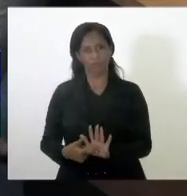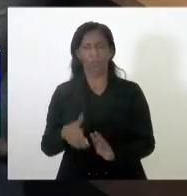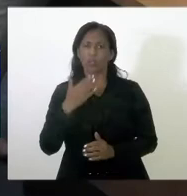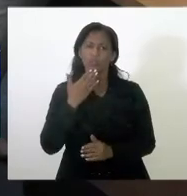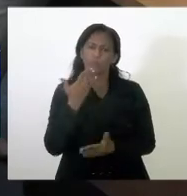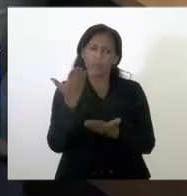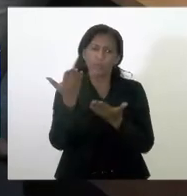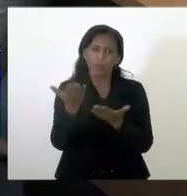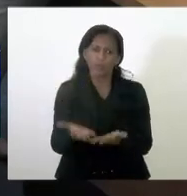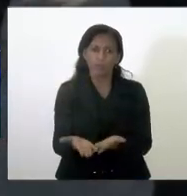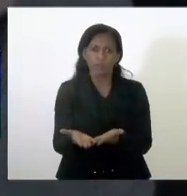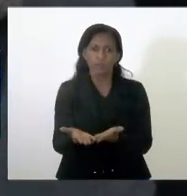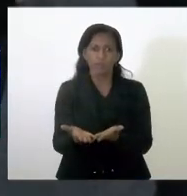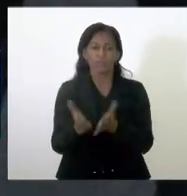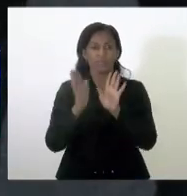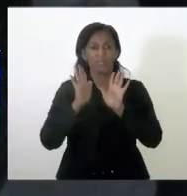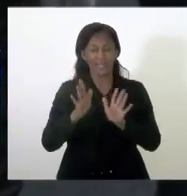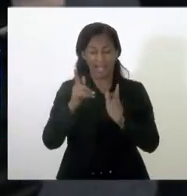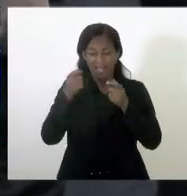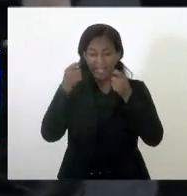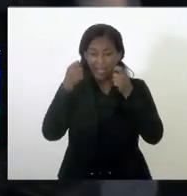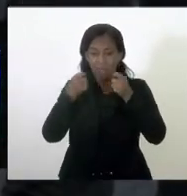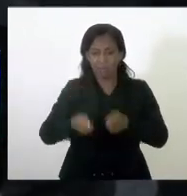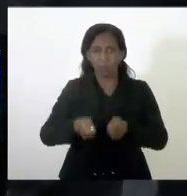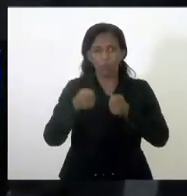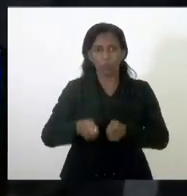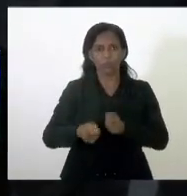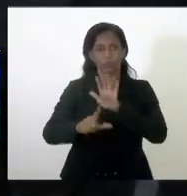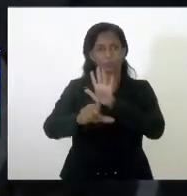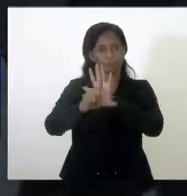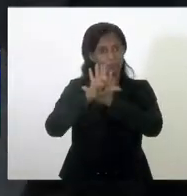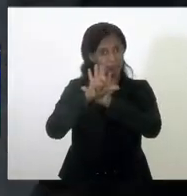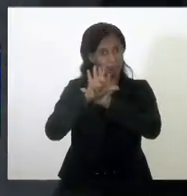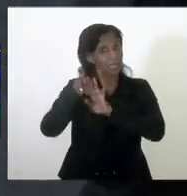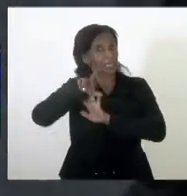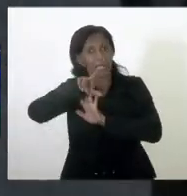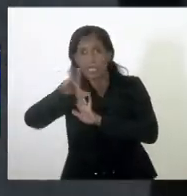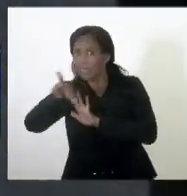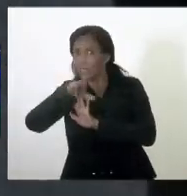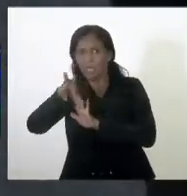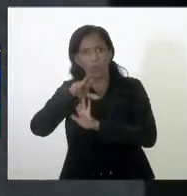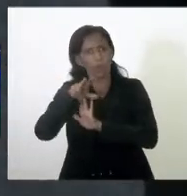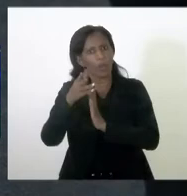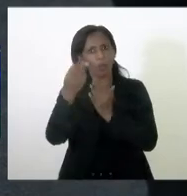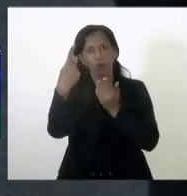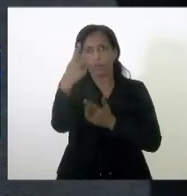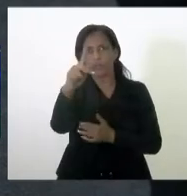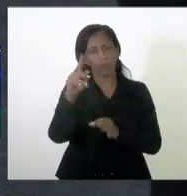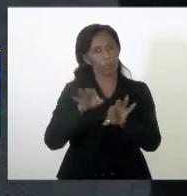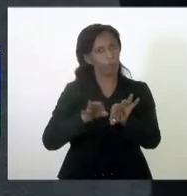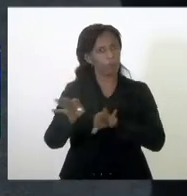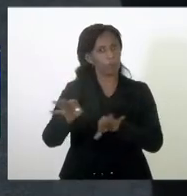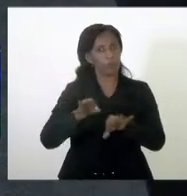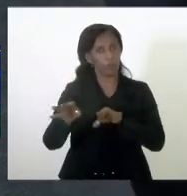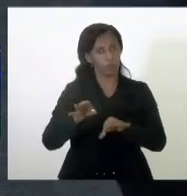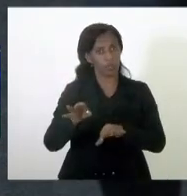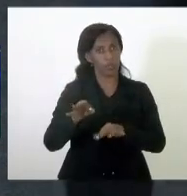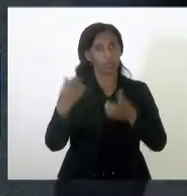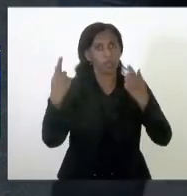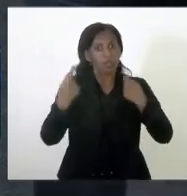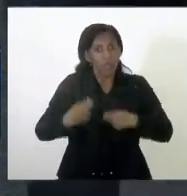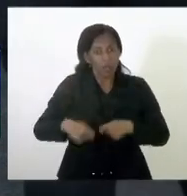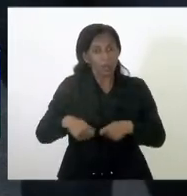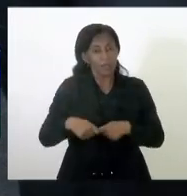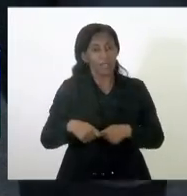Excelência, porque a rigor da legislação, que não era o caso do projeto apresentado por Vossa Excelência, Eu teria que ter dado voto